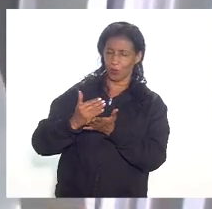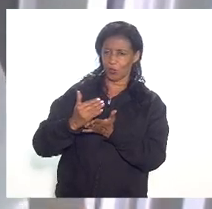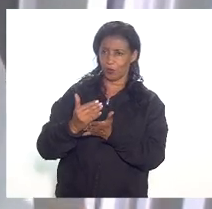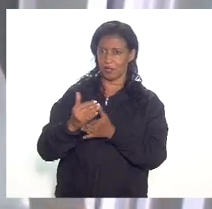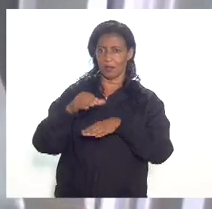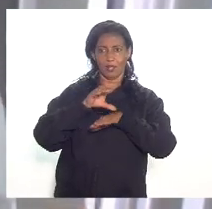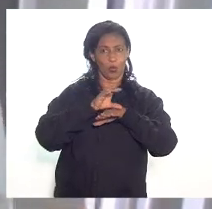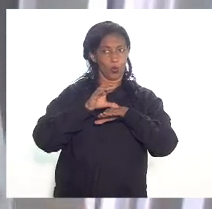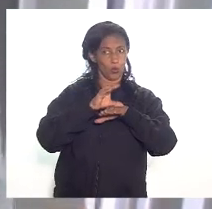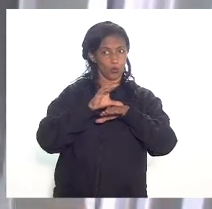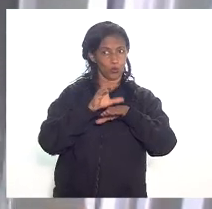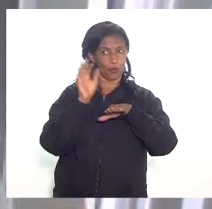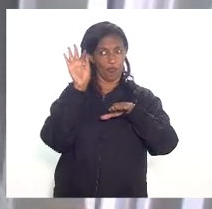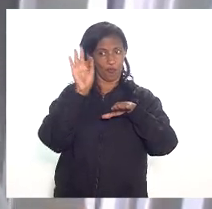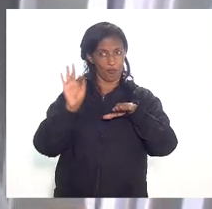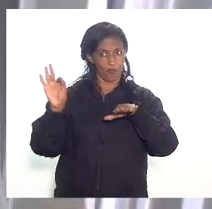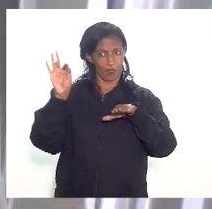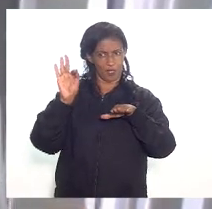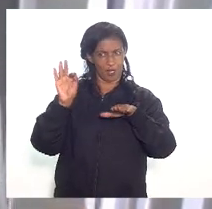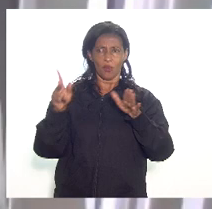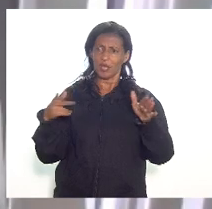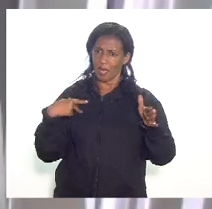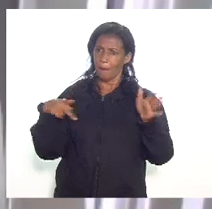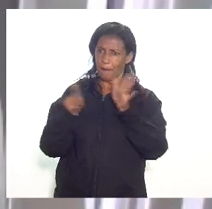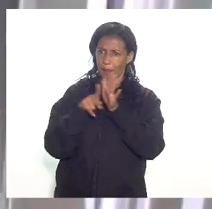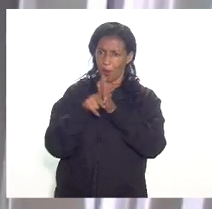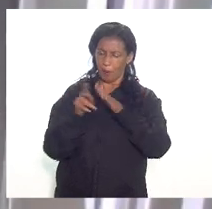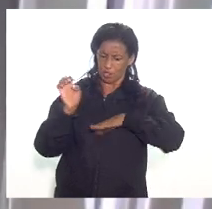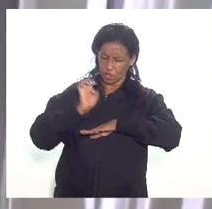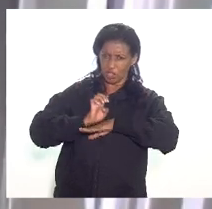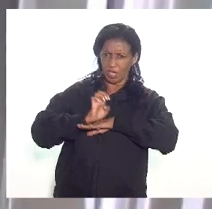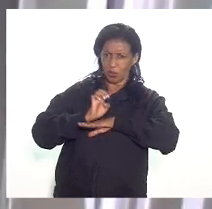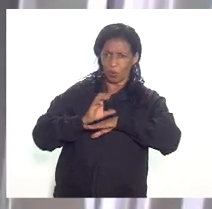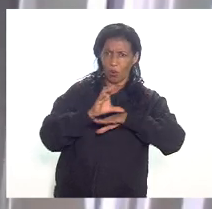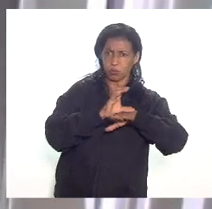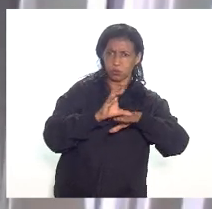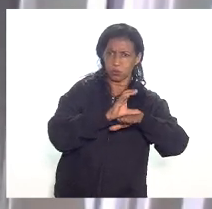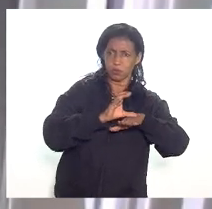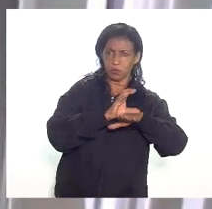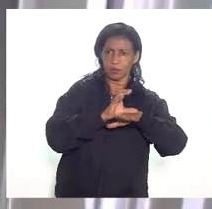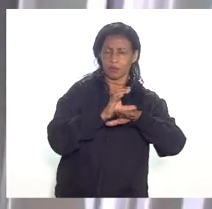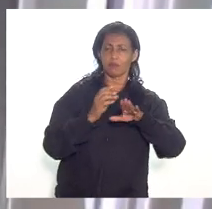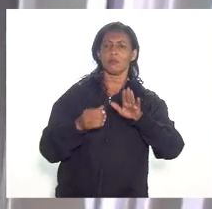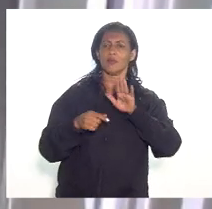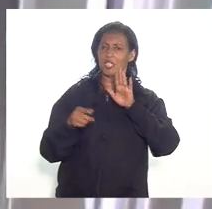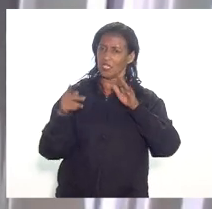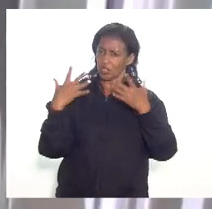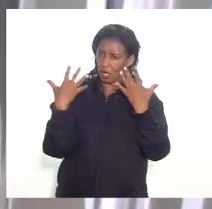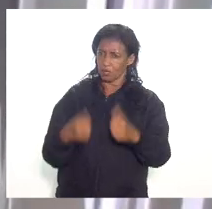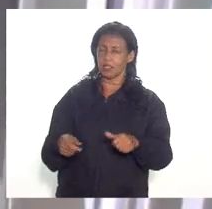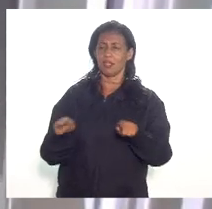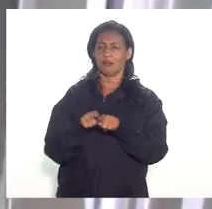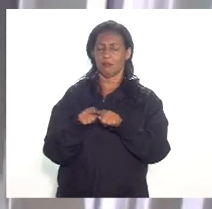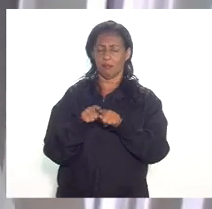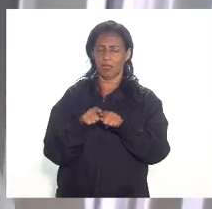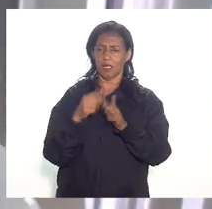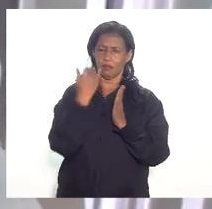federal e que a nossa própria constituição estadual porque ela recepciona esses preceitos da constituição federal